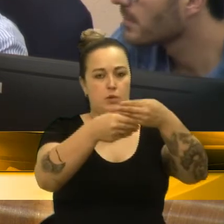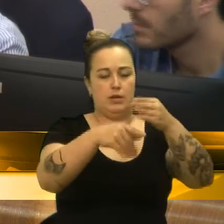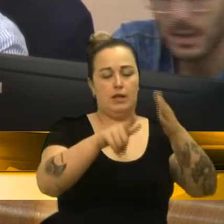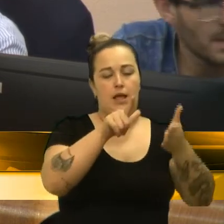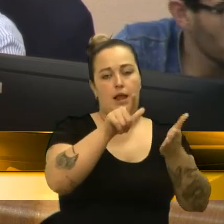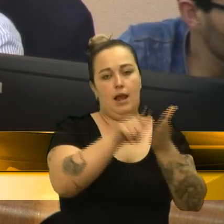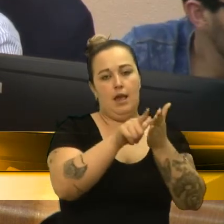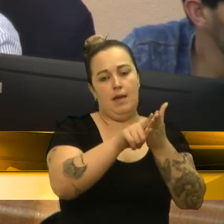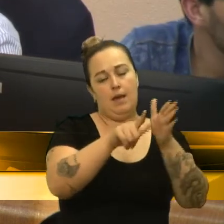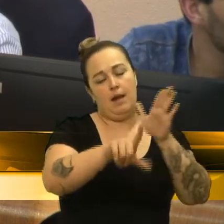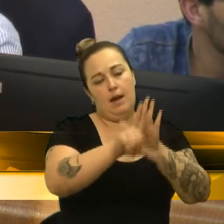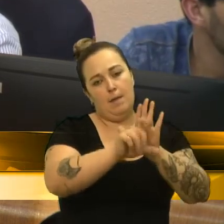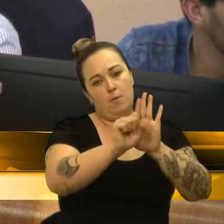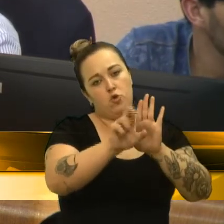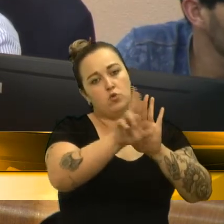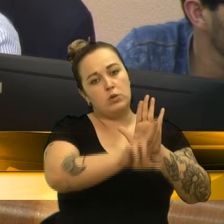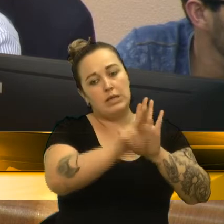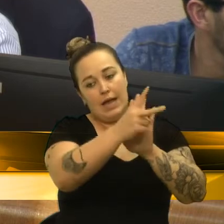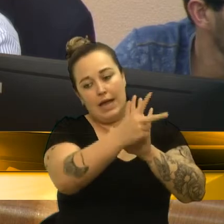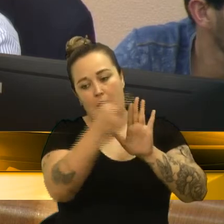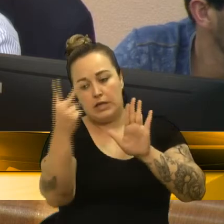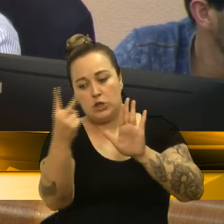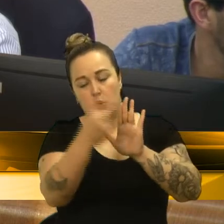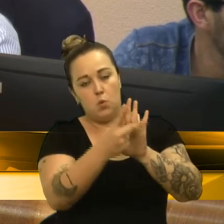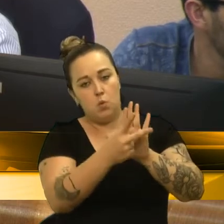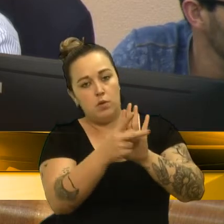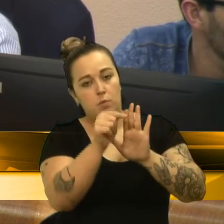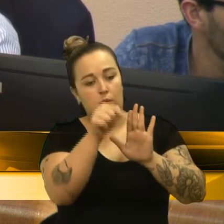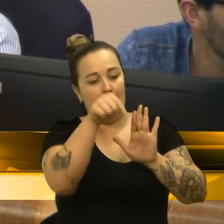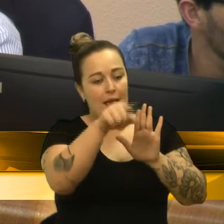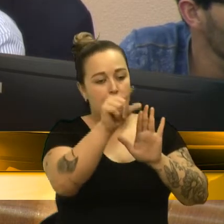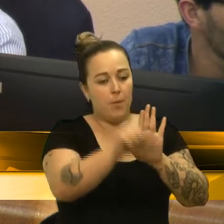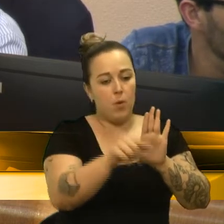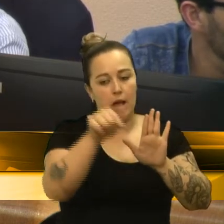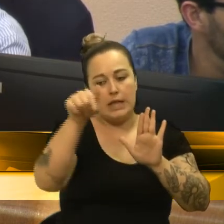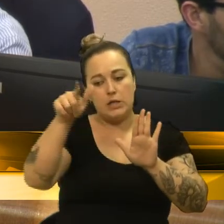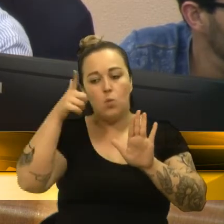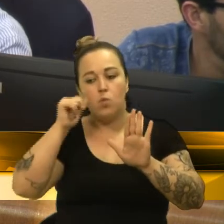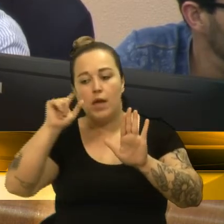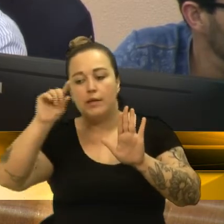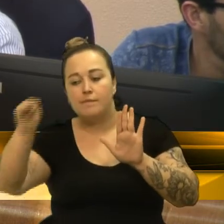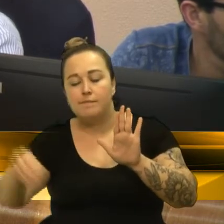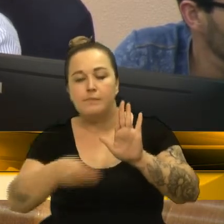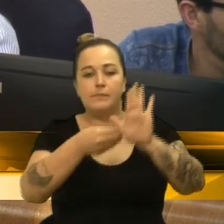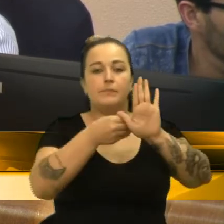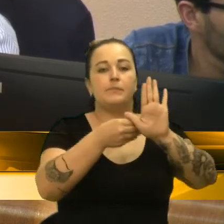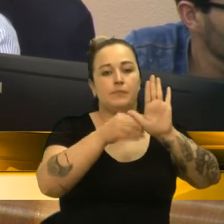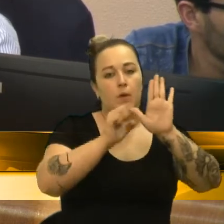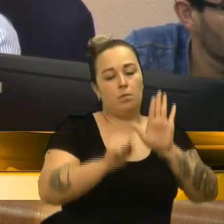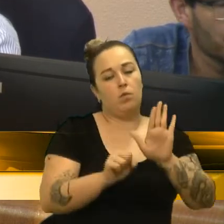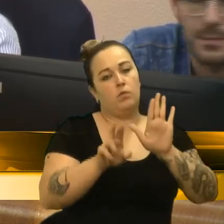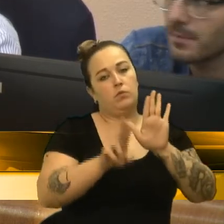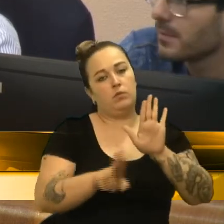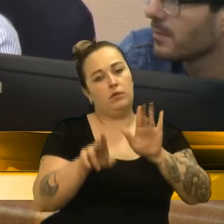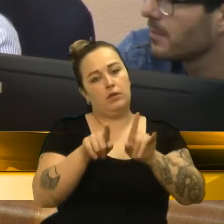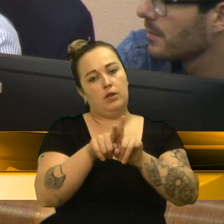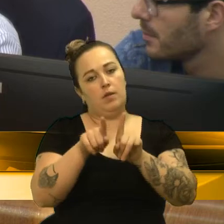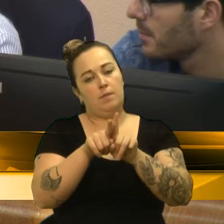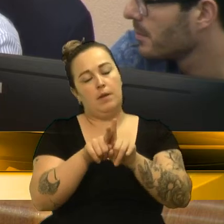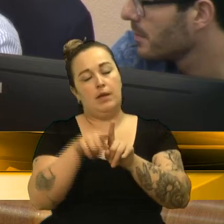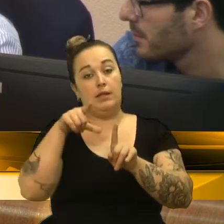caráter administrativo, político-administrativo, é possível aplicar a ele supletivamente as regras do Código de Processo Civil, que dispõe o